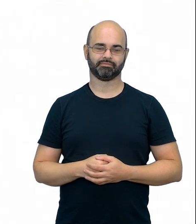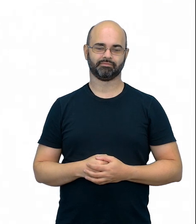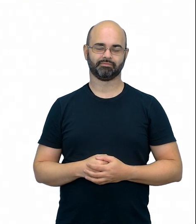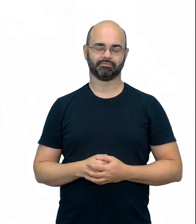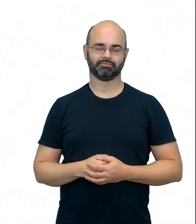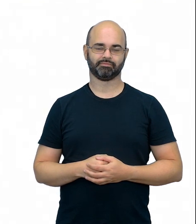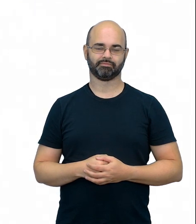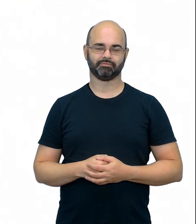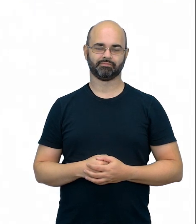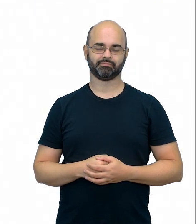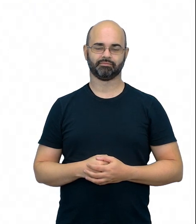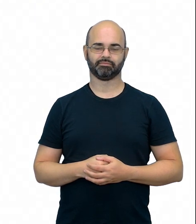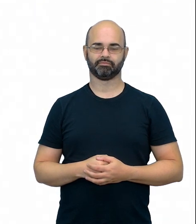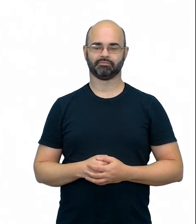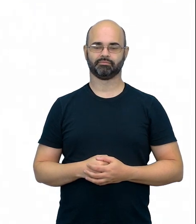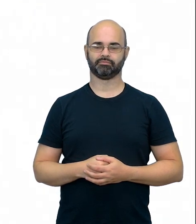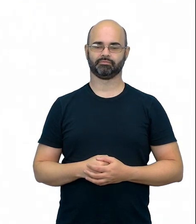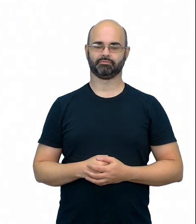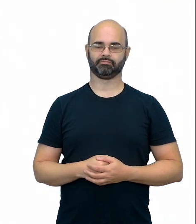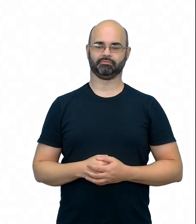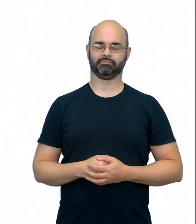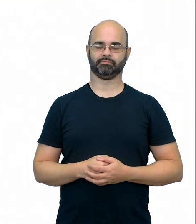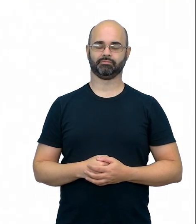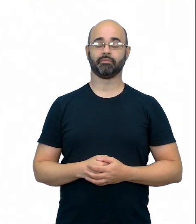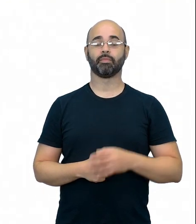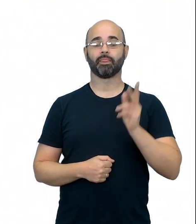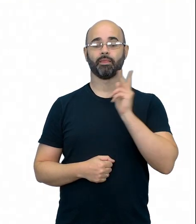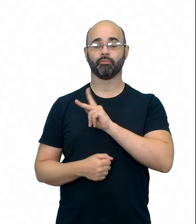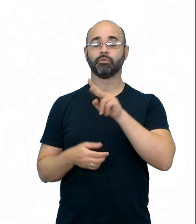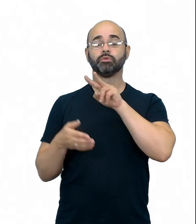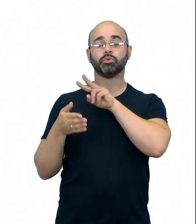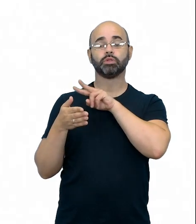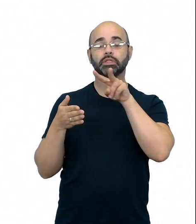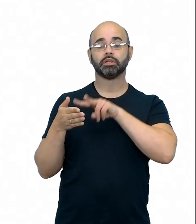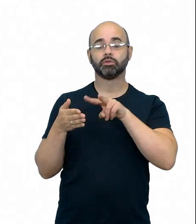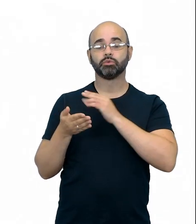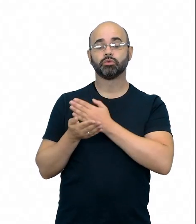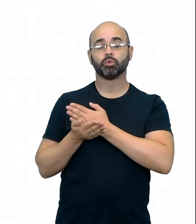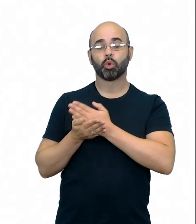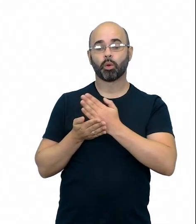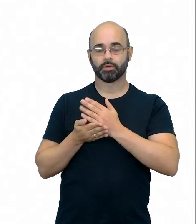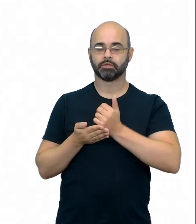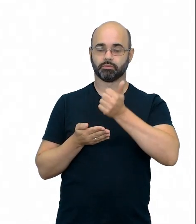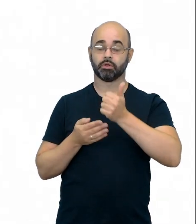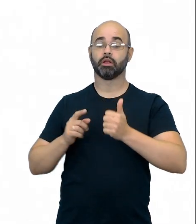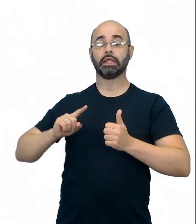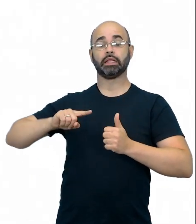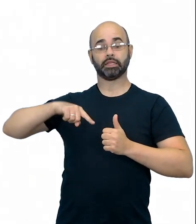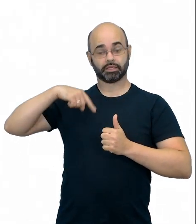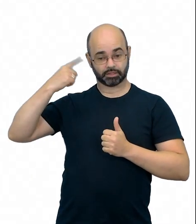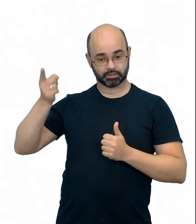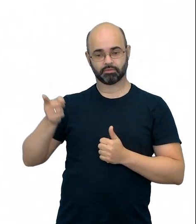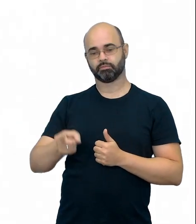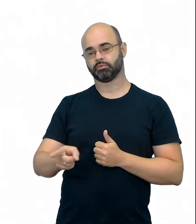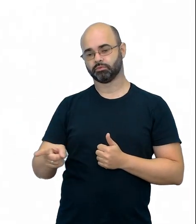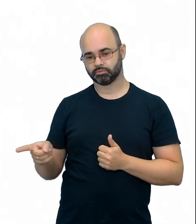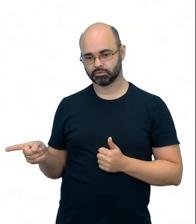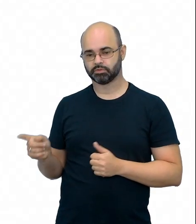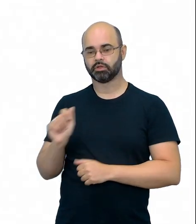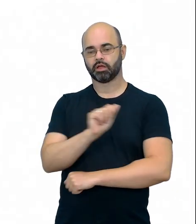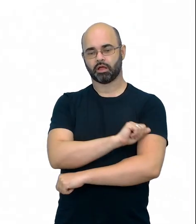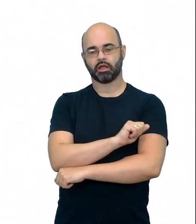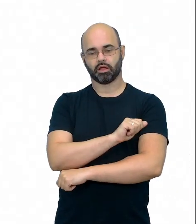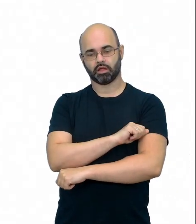importante o professor começar essa leitura, e depois passar para eles. Agora é a vez de vocês fazerem